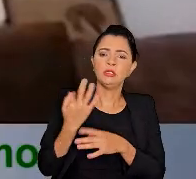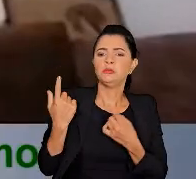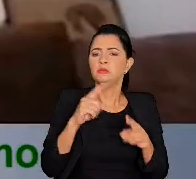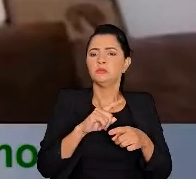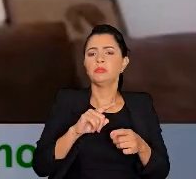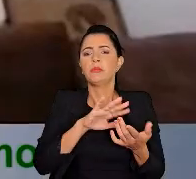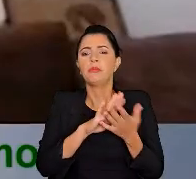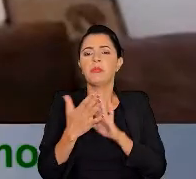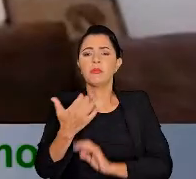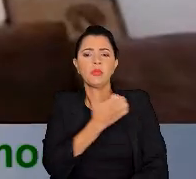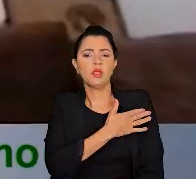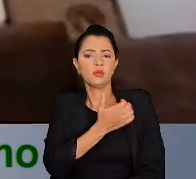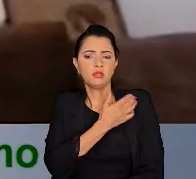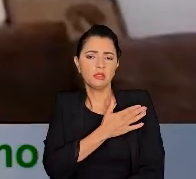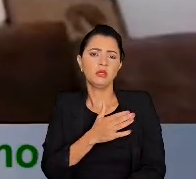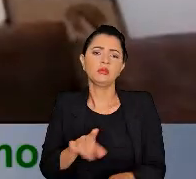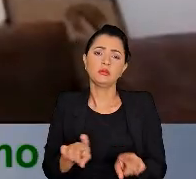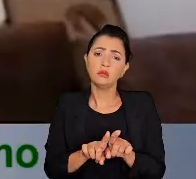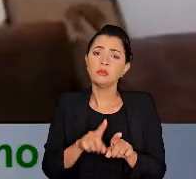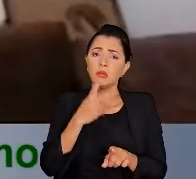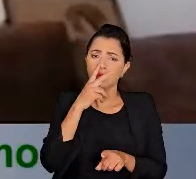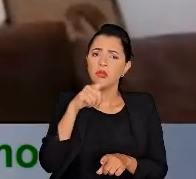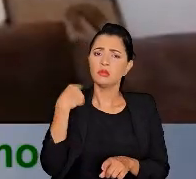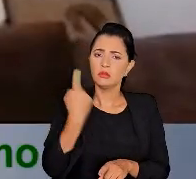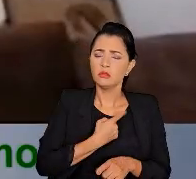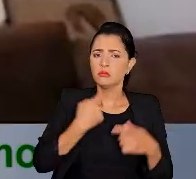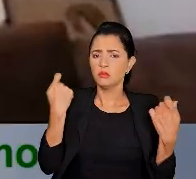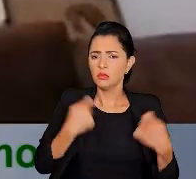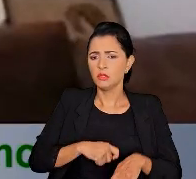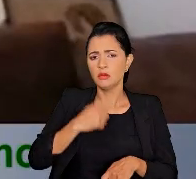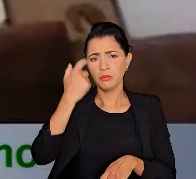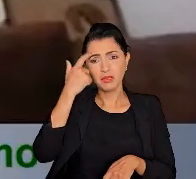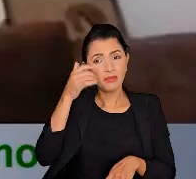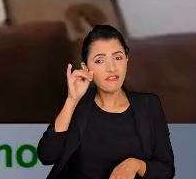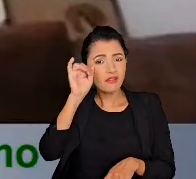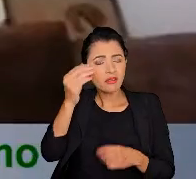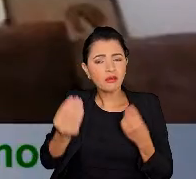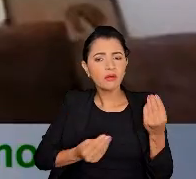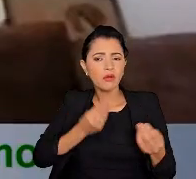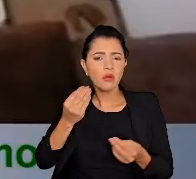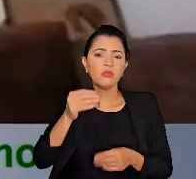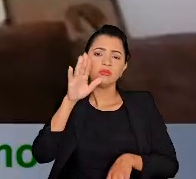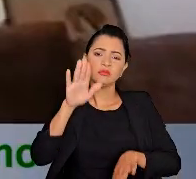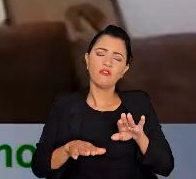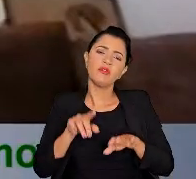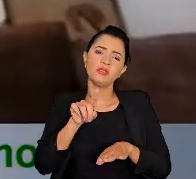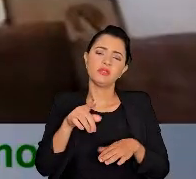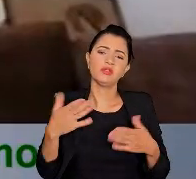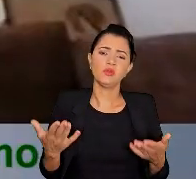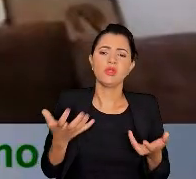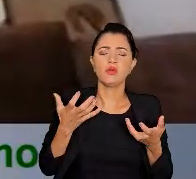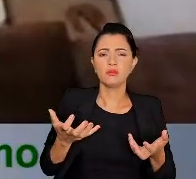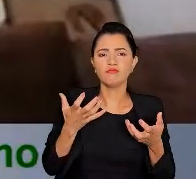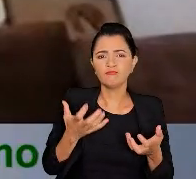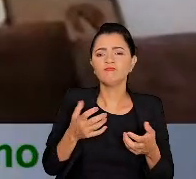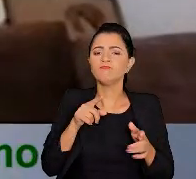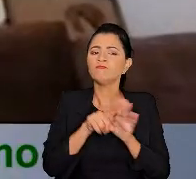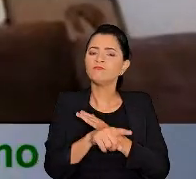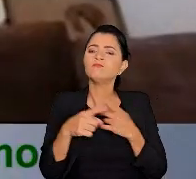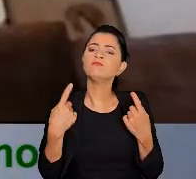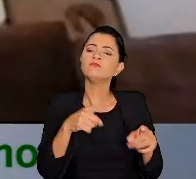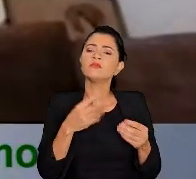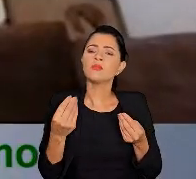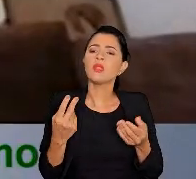mas também acho que nós temos que começar a pensar em questões preventivas, e talvez fosse isso que eu gostaria de indagar ao senhor. Eu